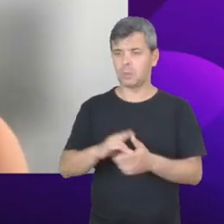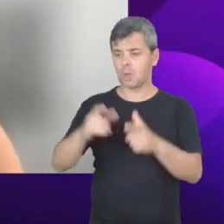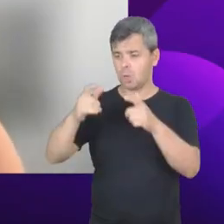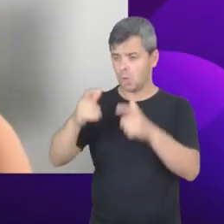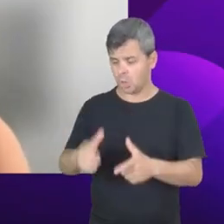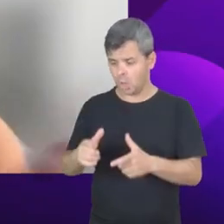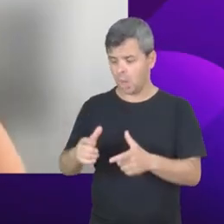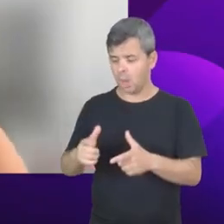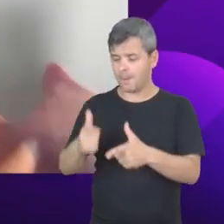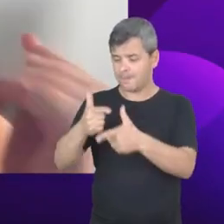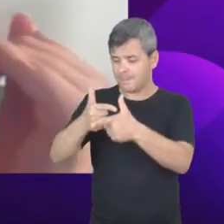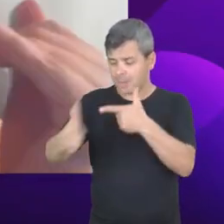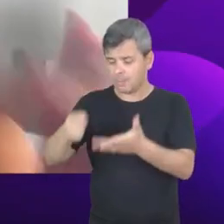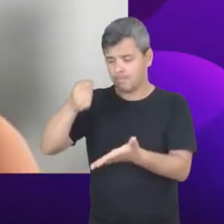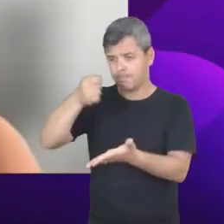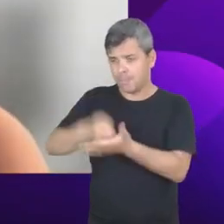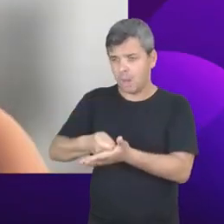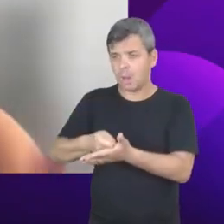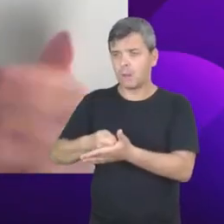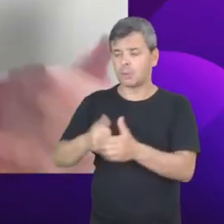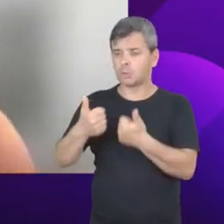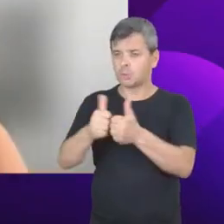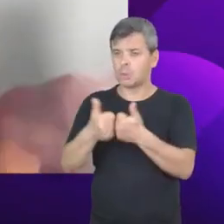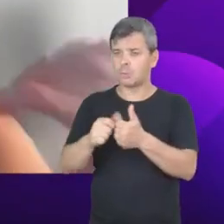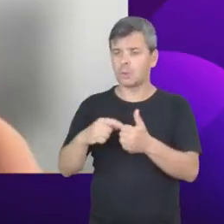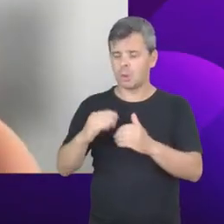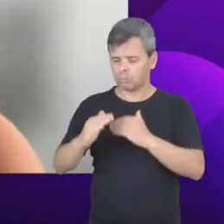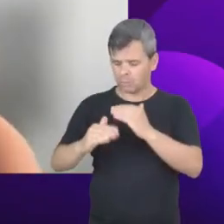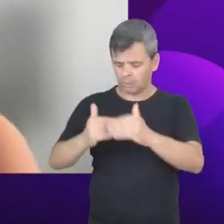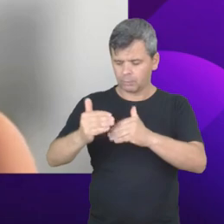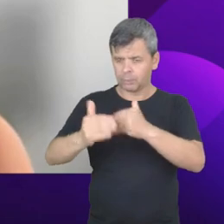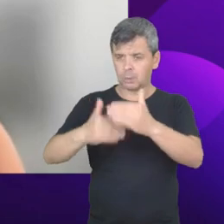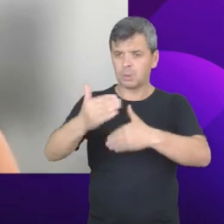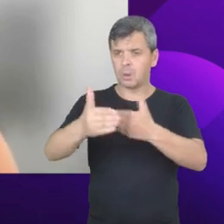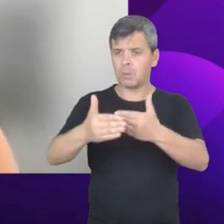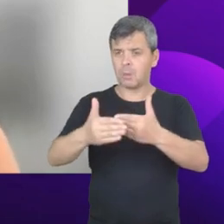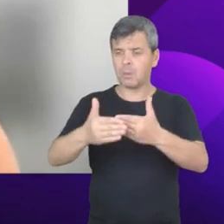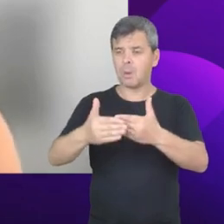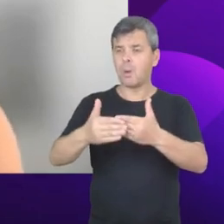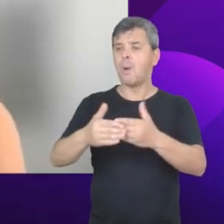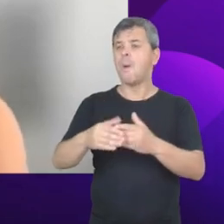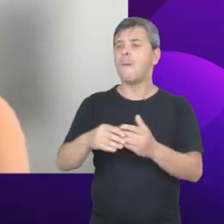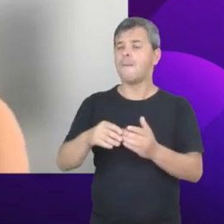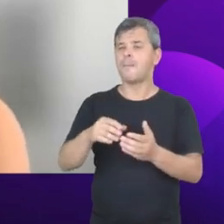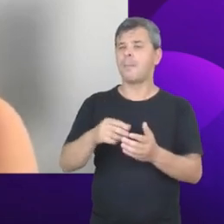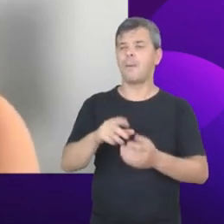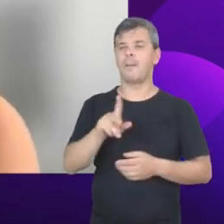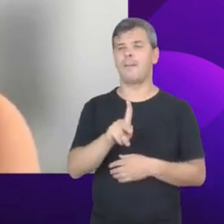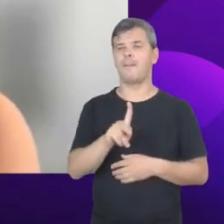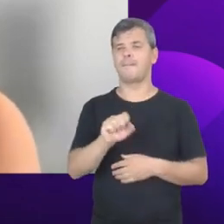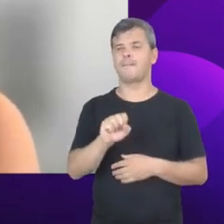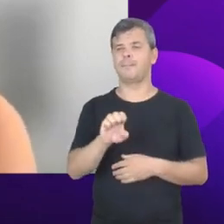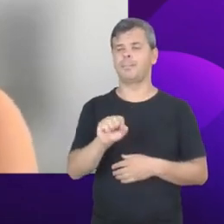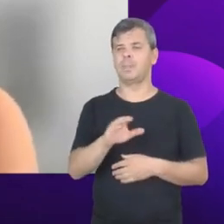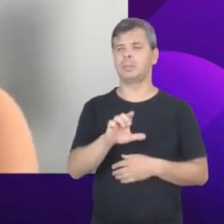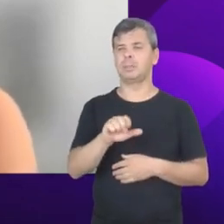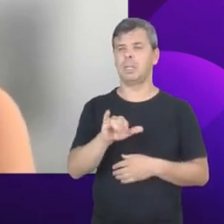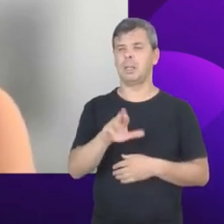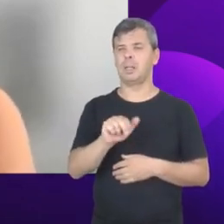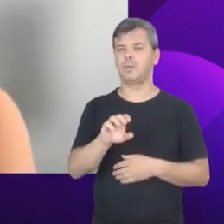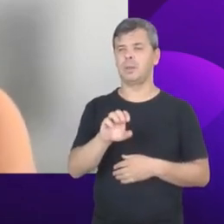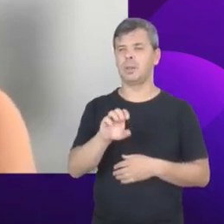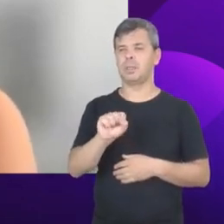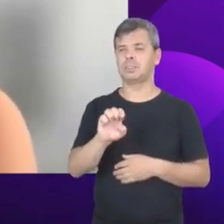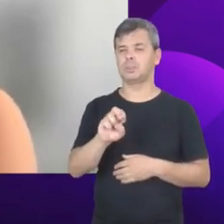meia passagem, é possível a gente avançar mais, avançar para o passe livre estudantil para esses jovens. A